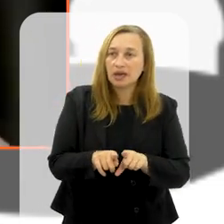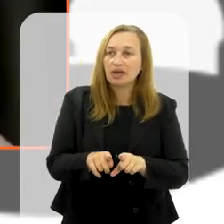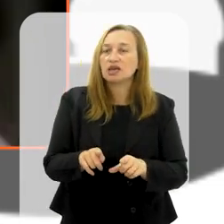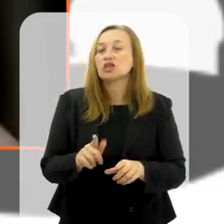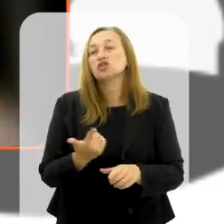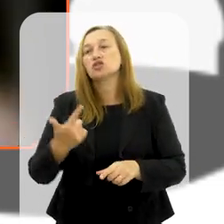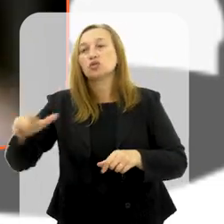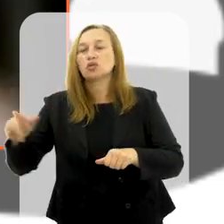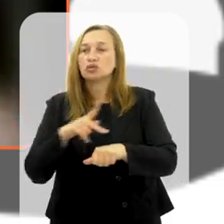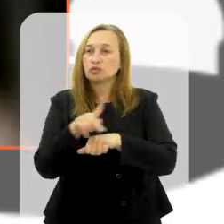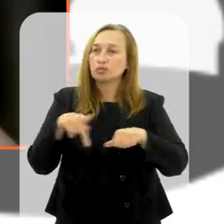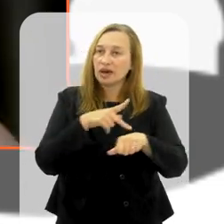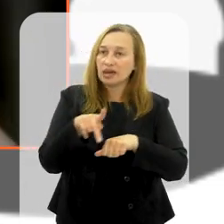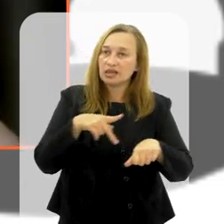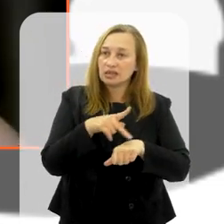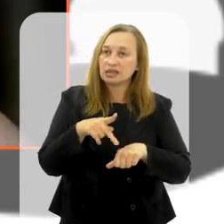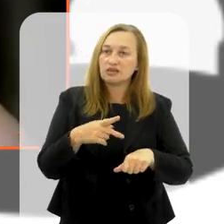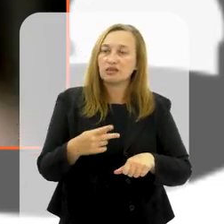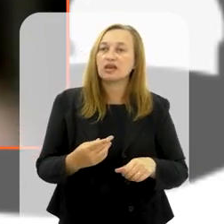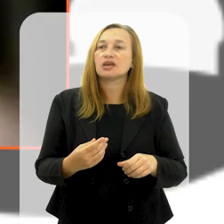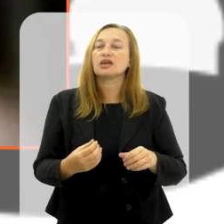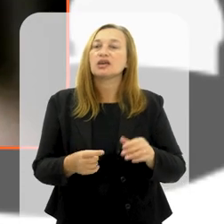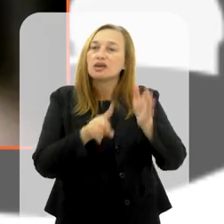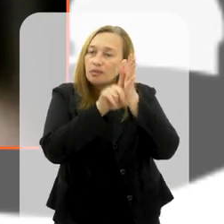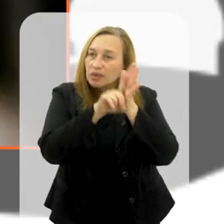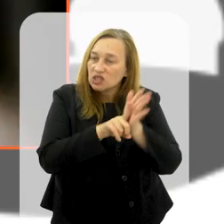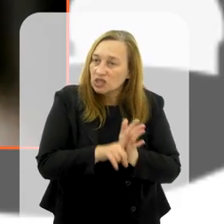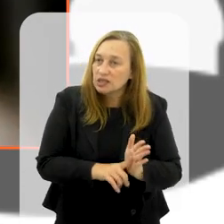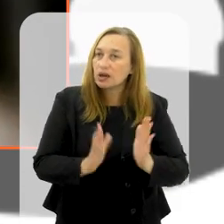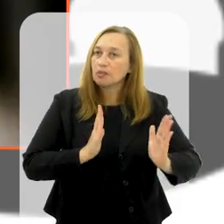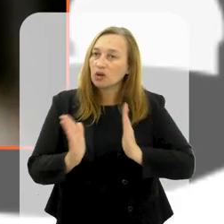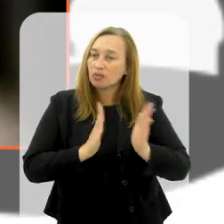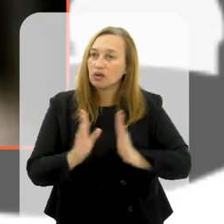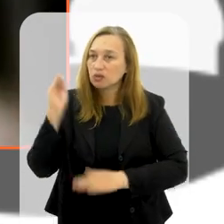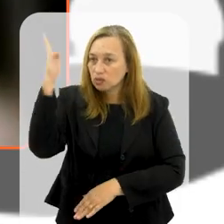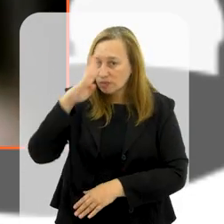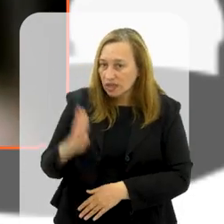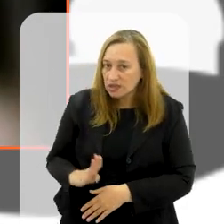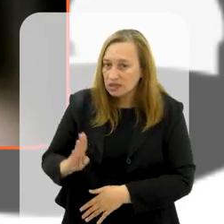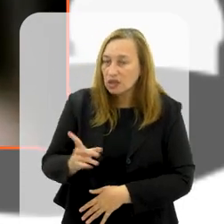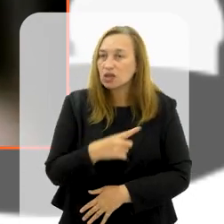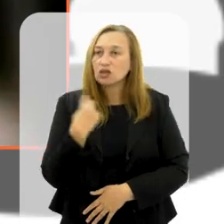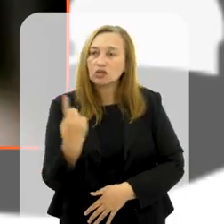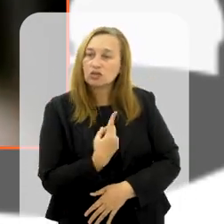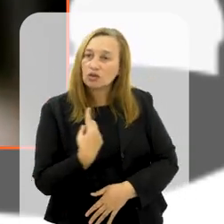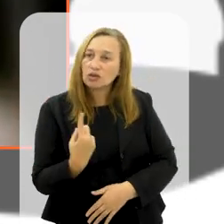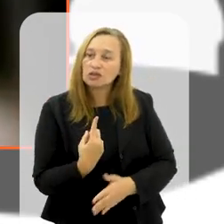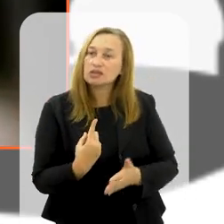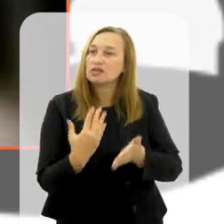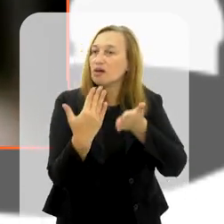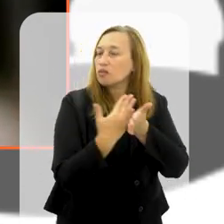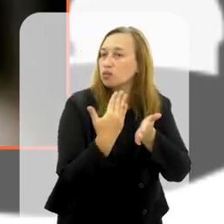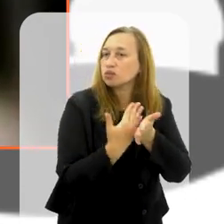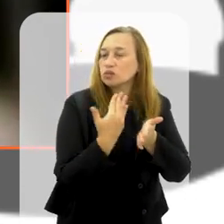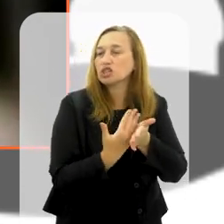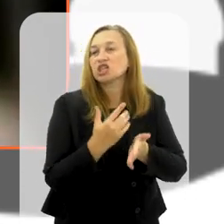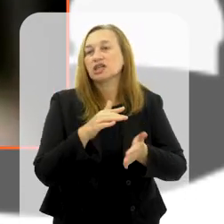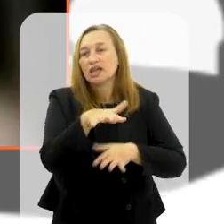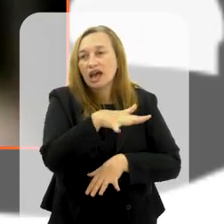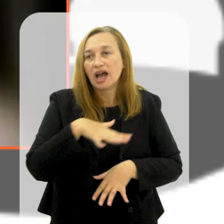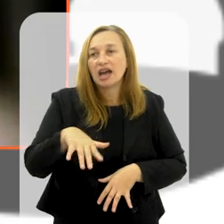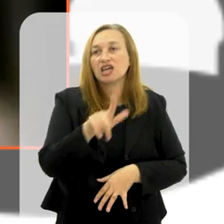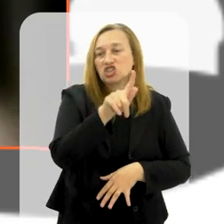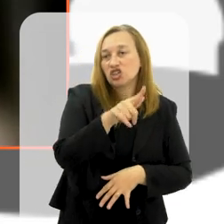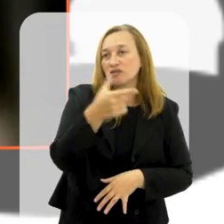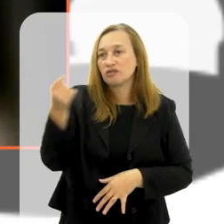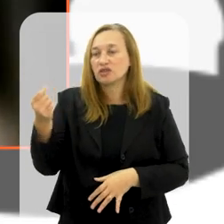fora também, de outros países que vêm realizar suas pesquisas por um período no Brasil. E nossa agenda, então, na área do G20